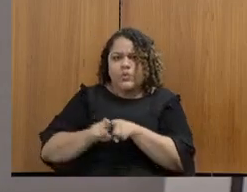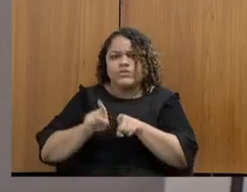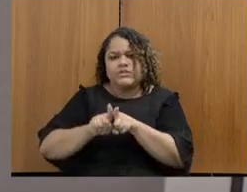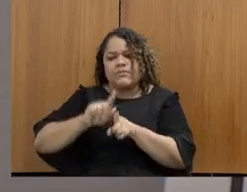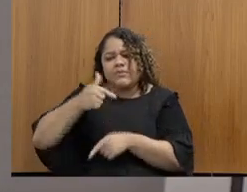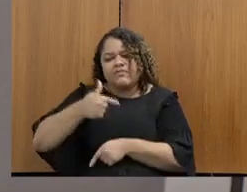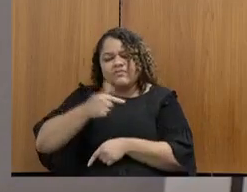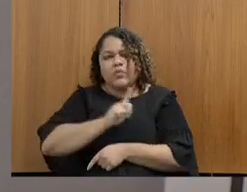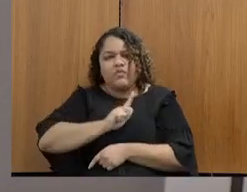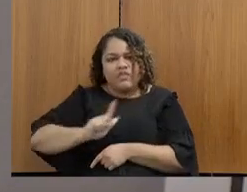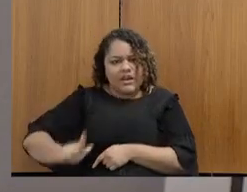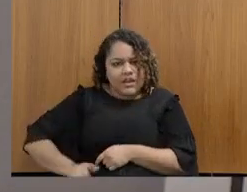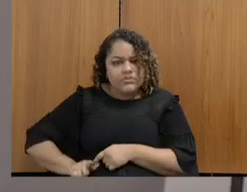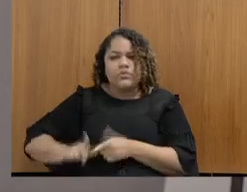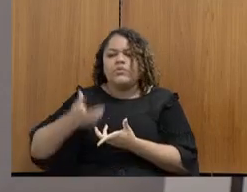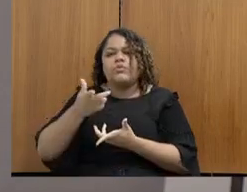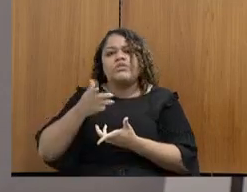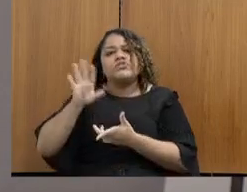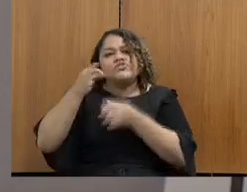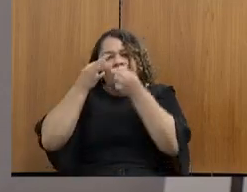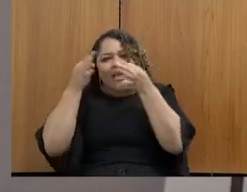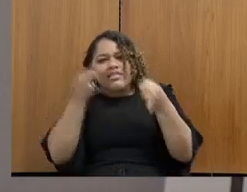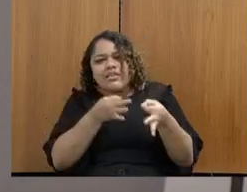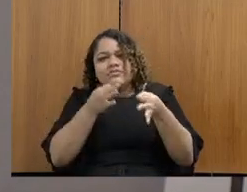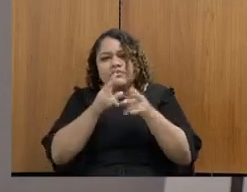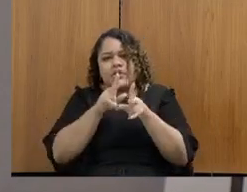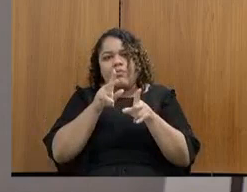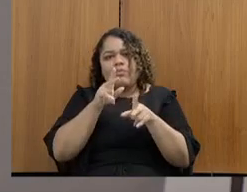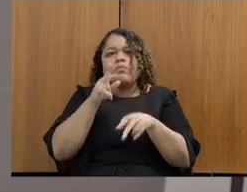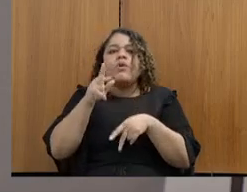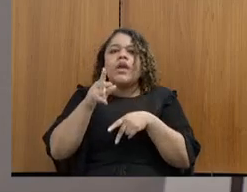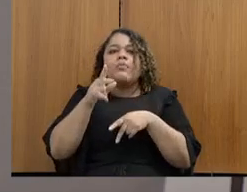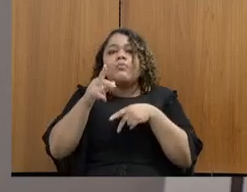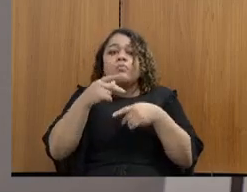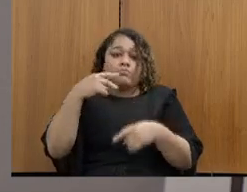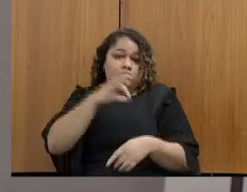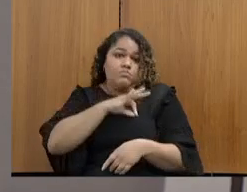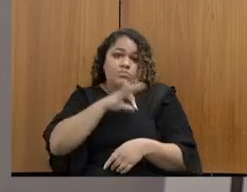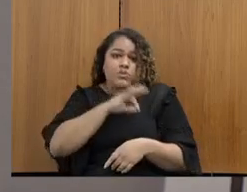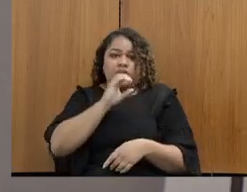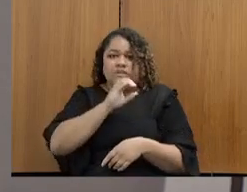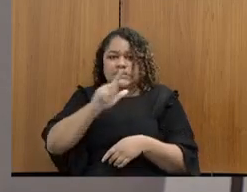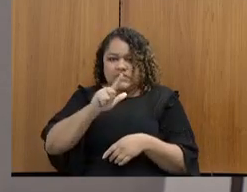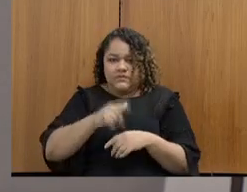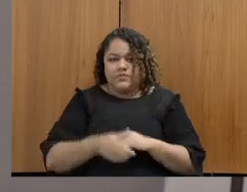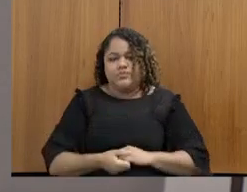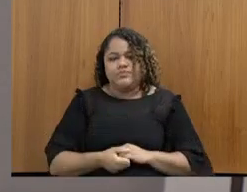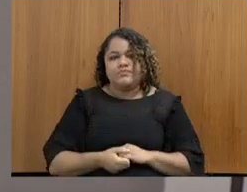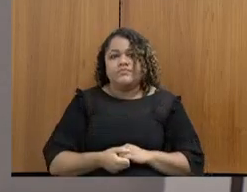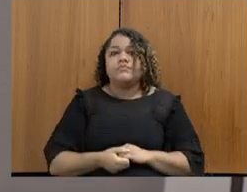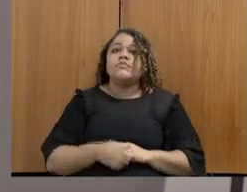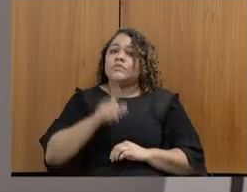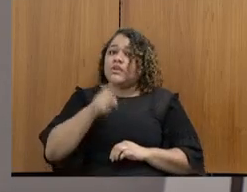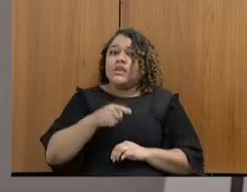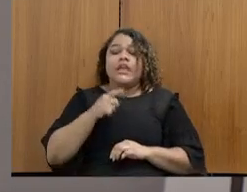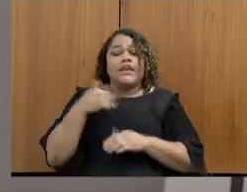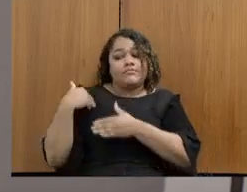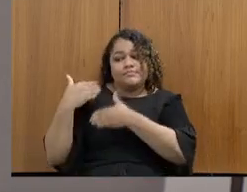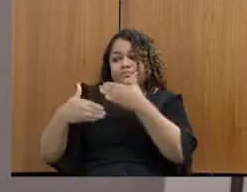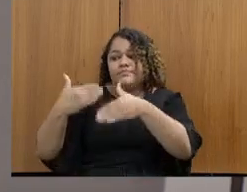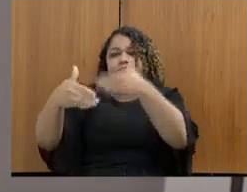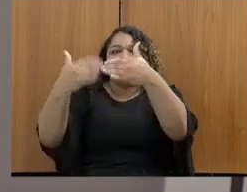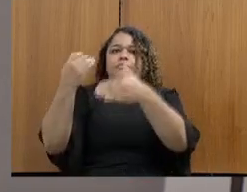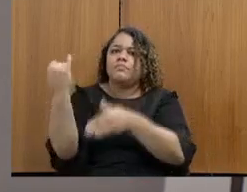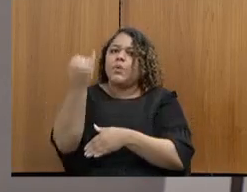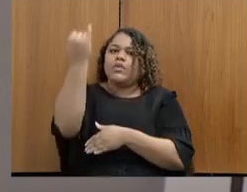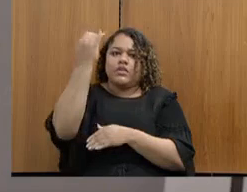ao ouvir a Polícia Civil tem acho que isso já é um avanço muito significativo neste momento né